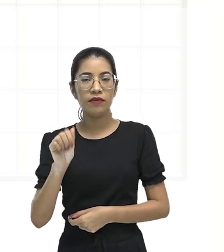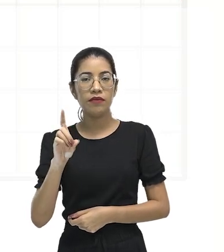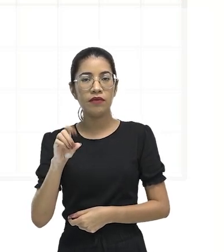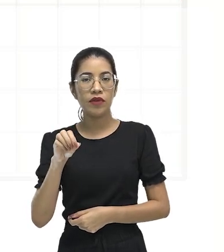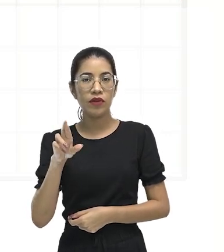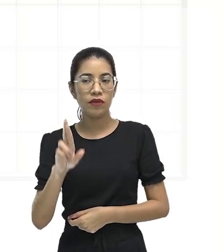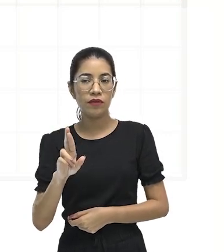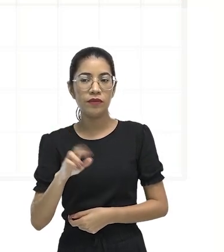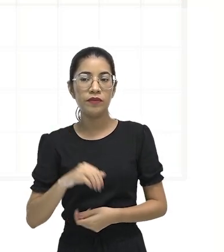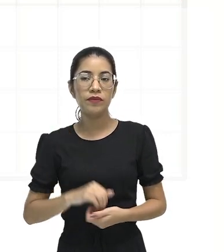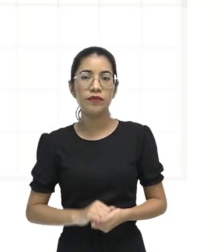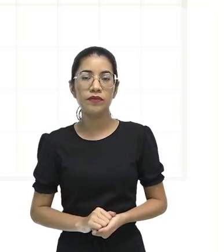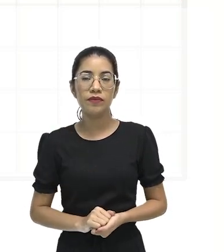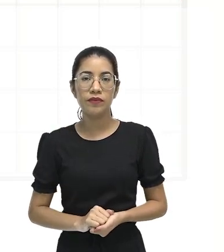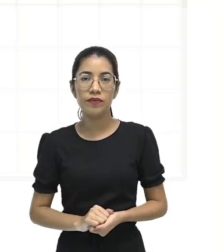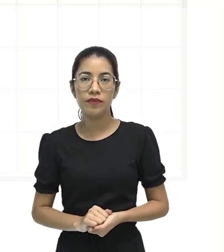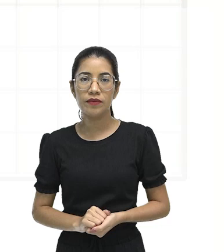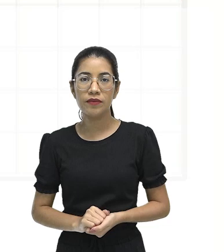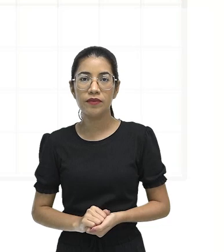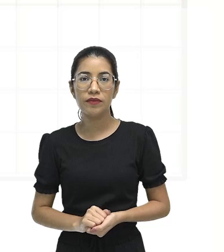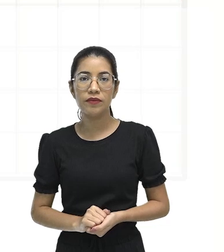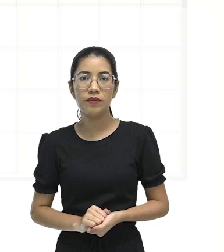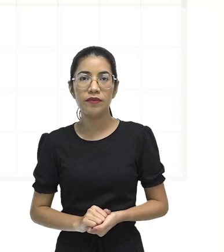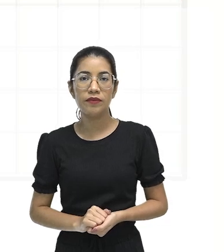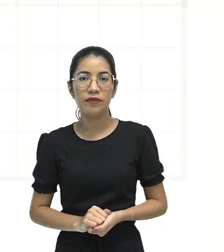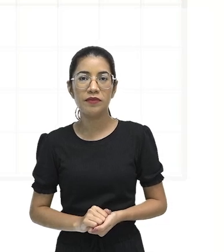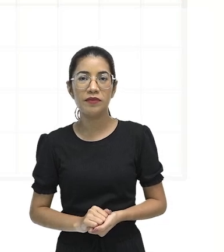Vou botar abreviado aqui, mesmo que a minha letra não é boa.